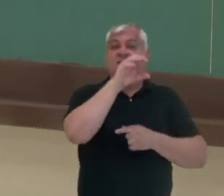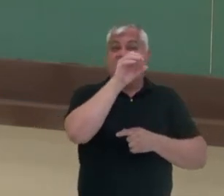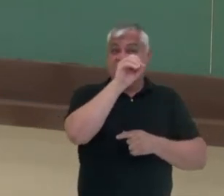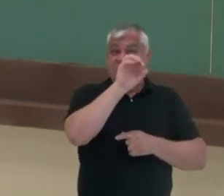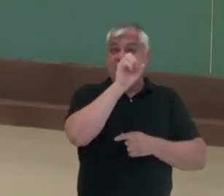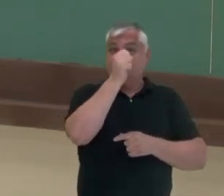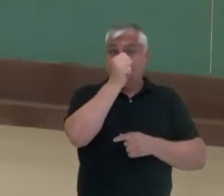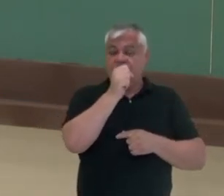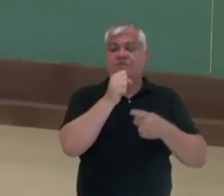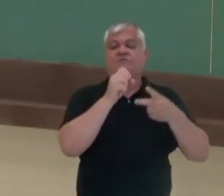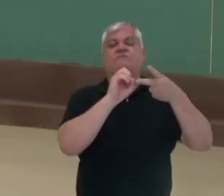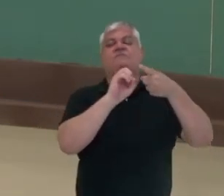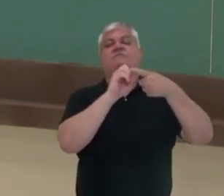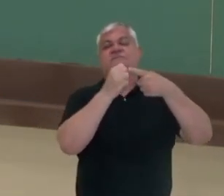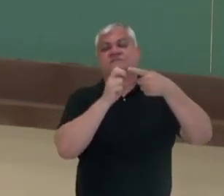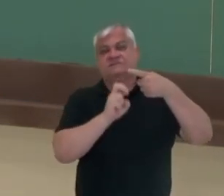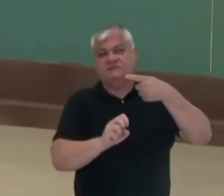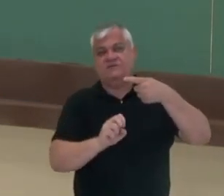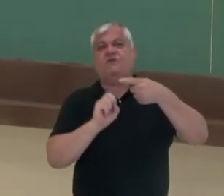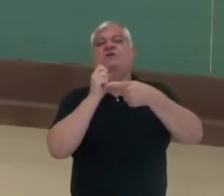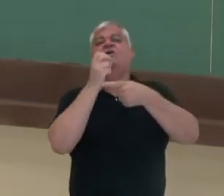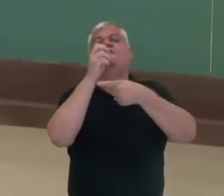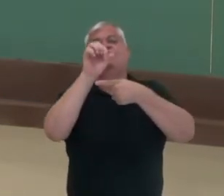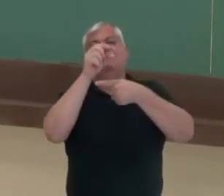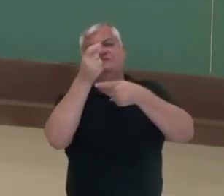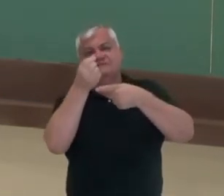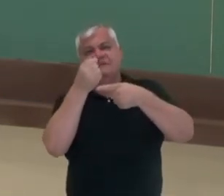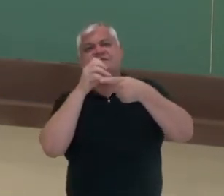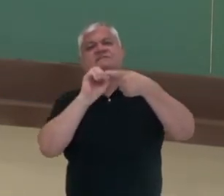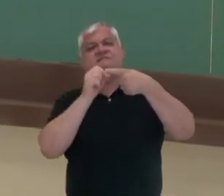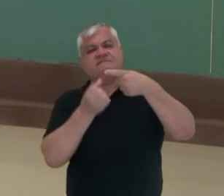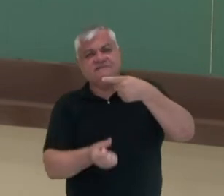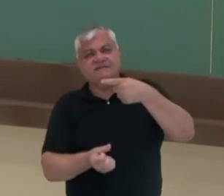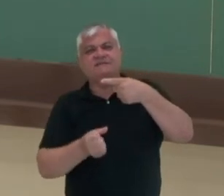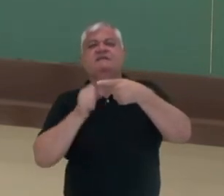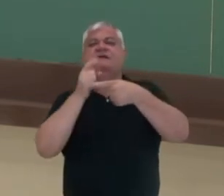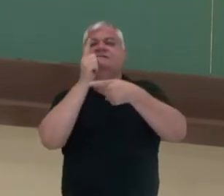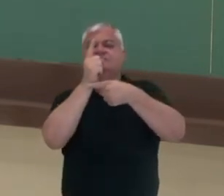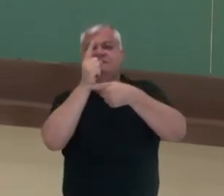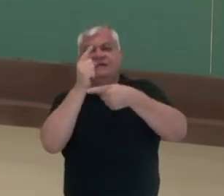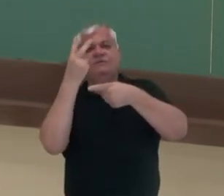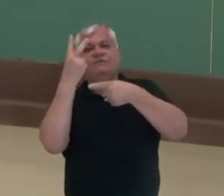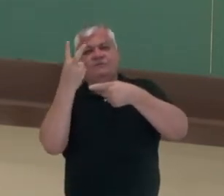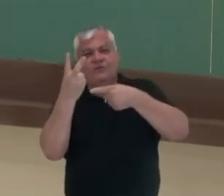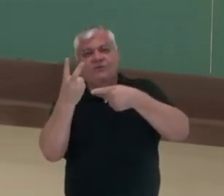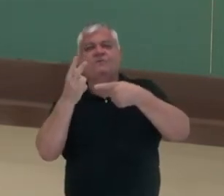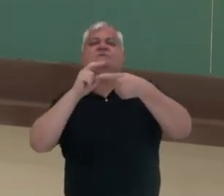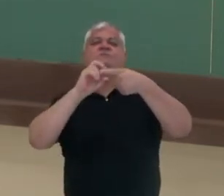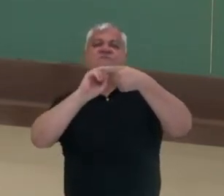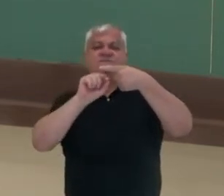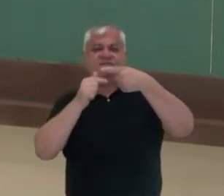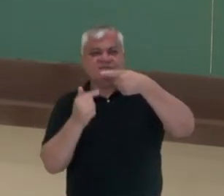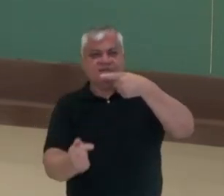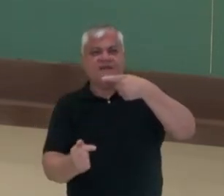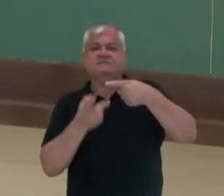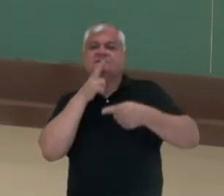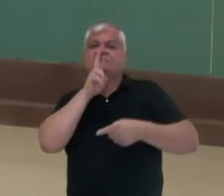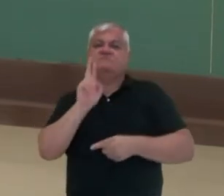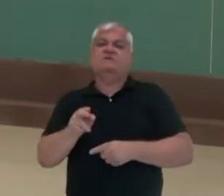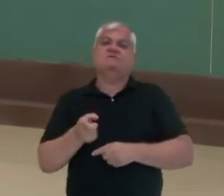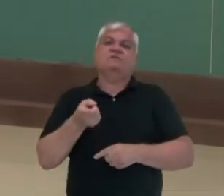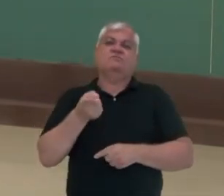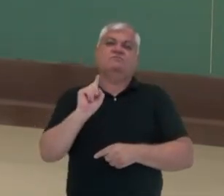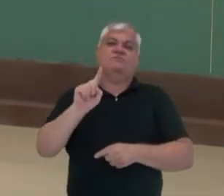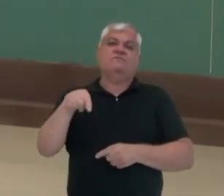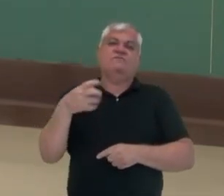0,8 por 0,5, 0,96 por 0,6, 1,12 por 0,7, eu